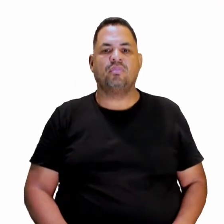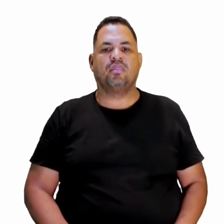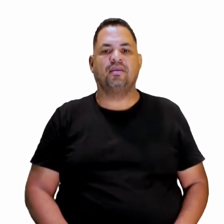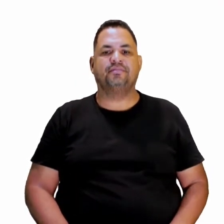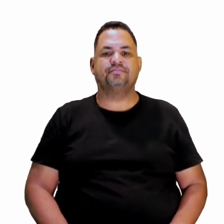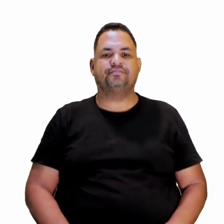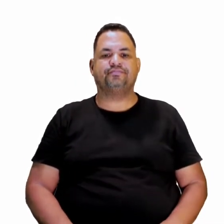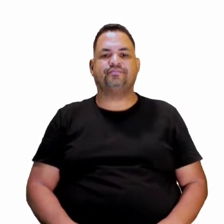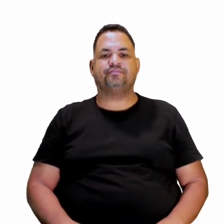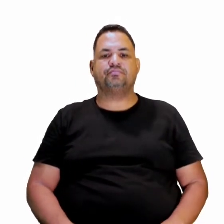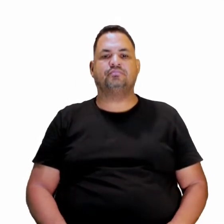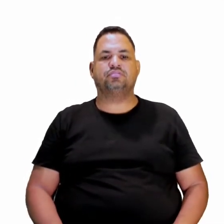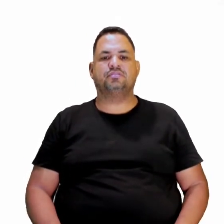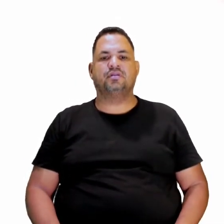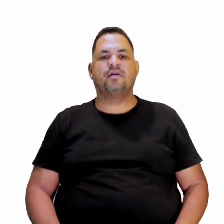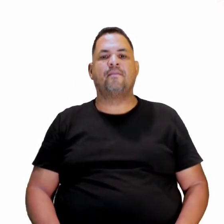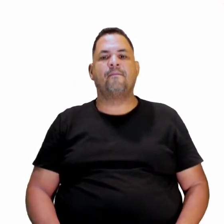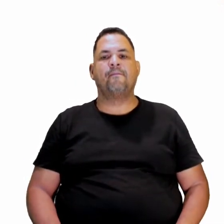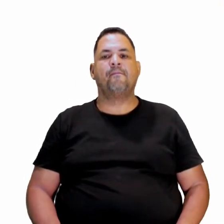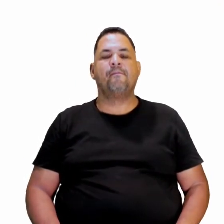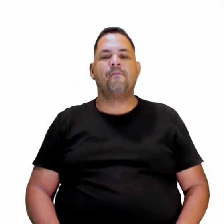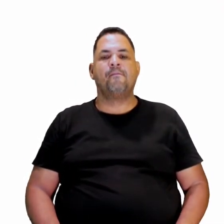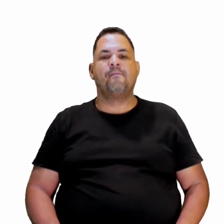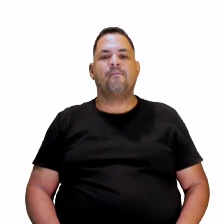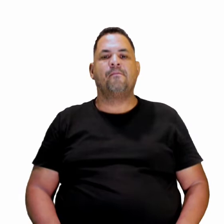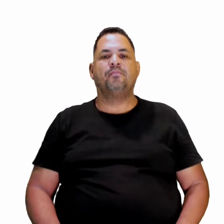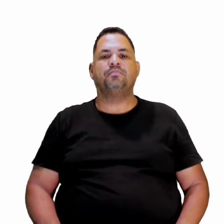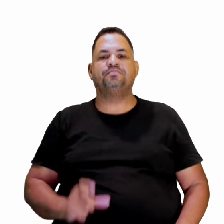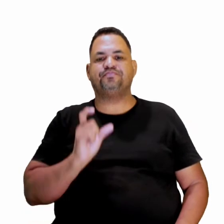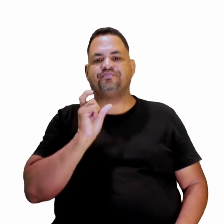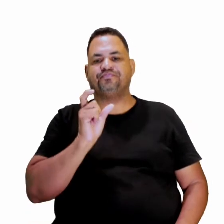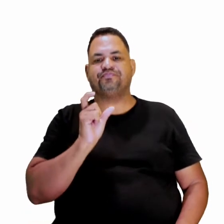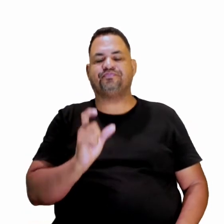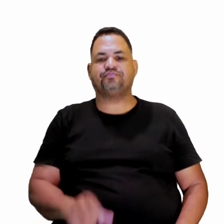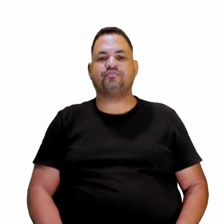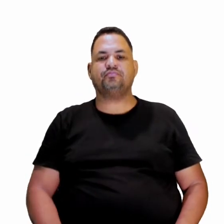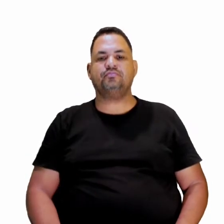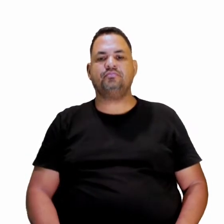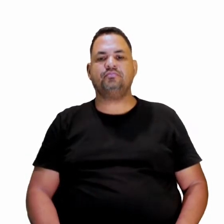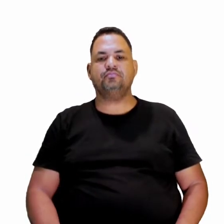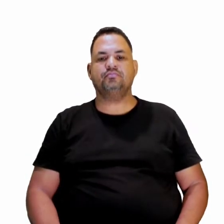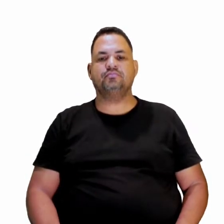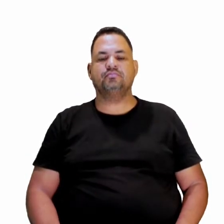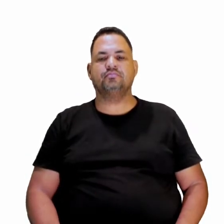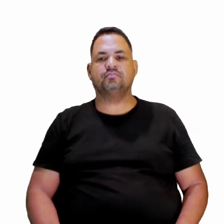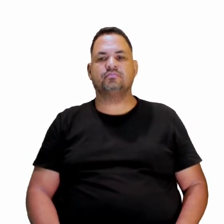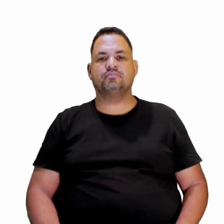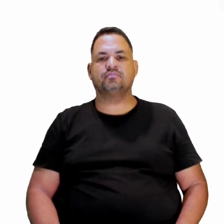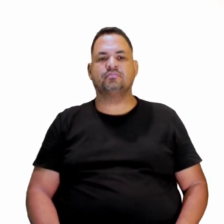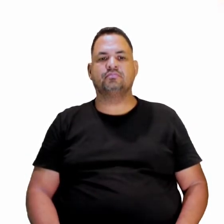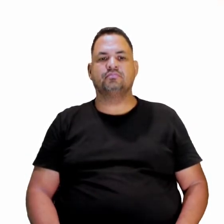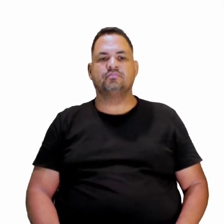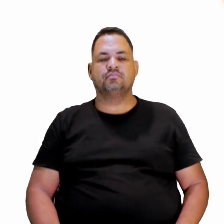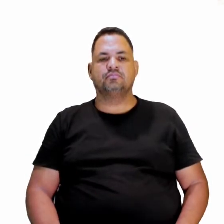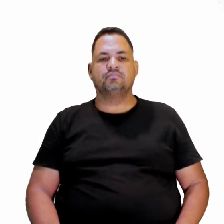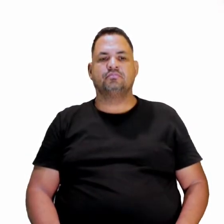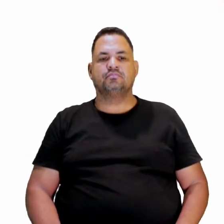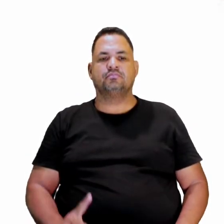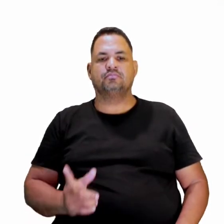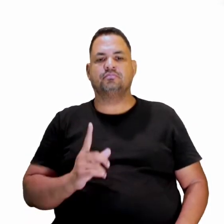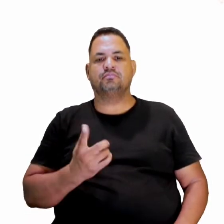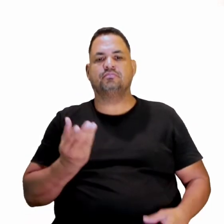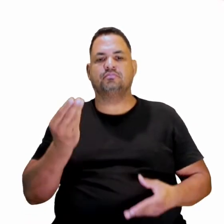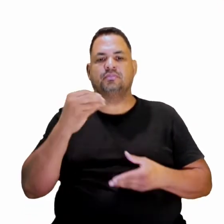vogal, consoante, exceto a palavra listen, só que a palavra listen, ela não faz parte